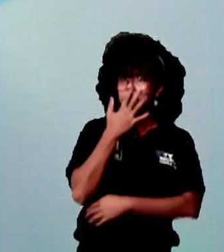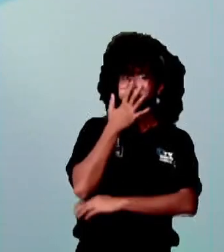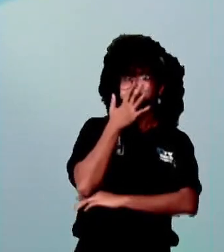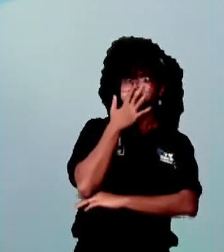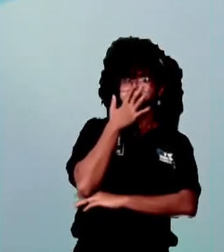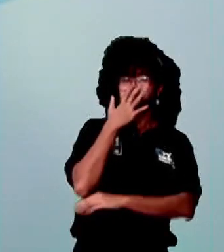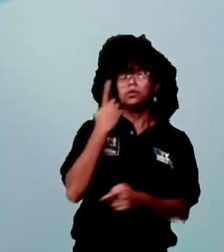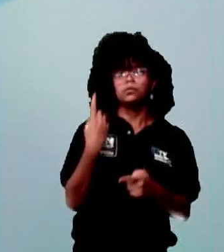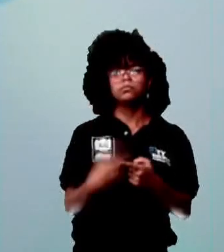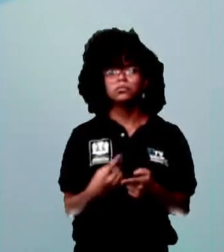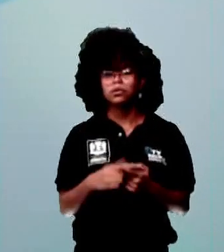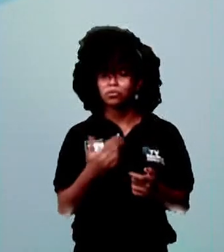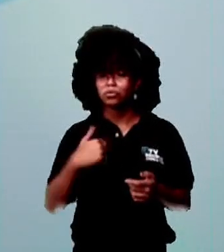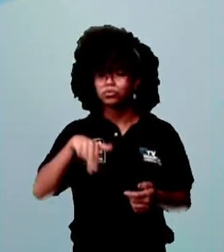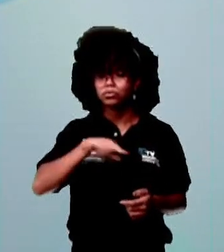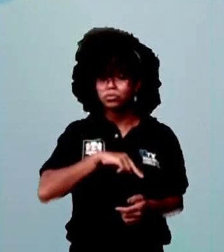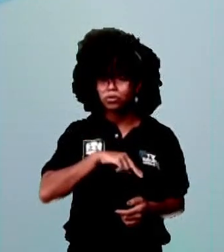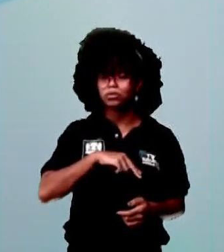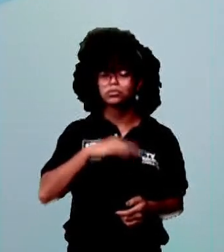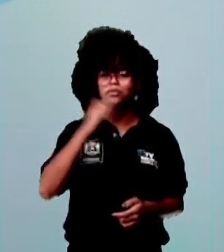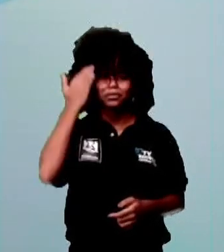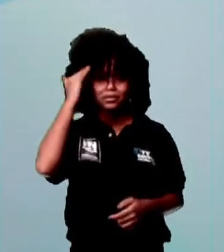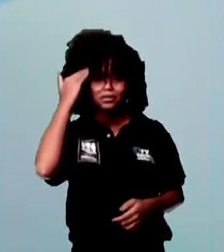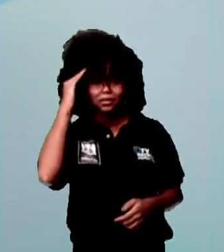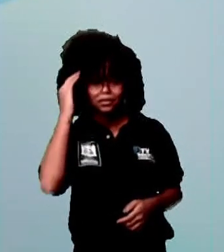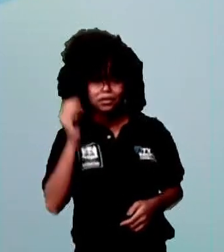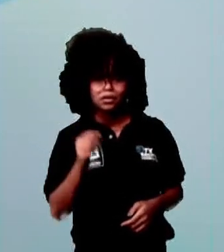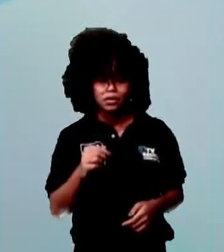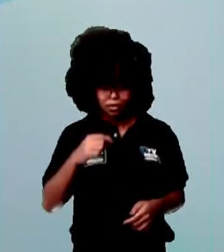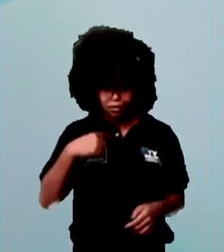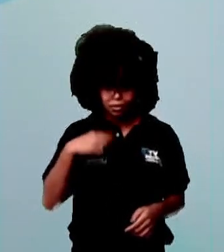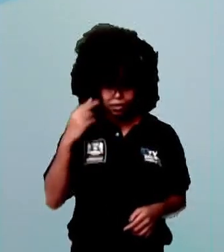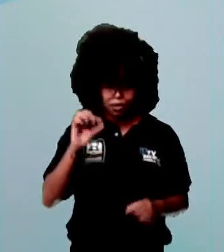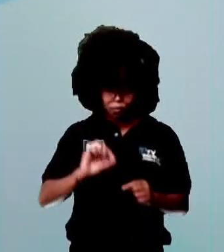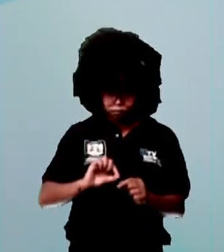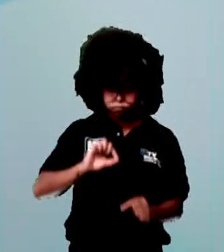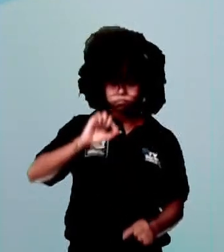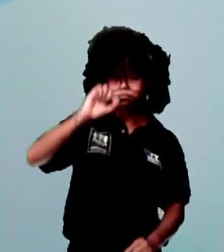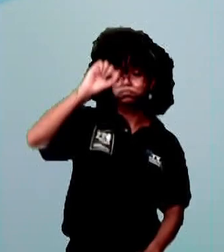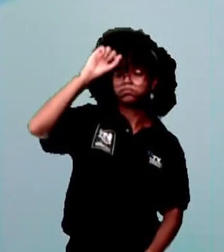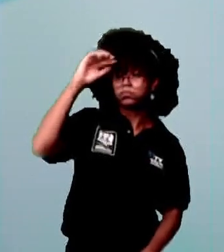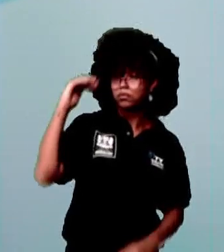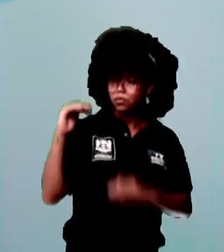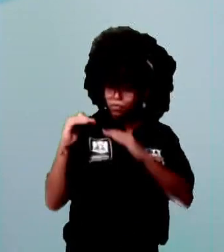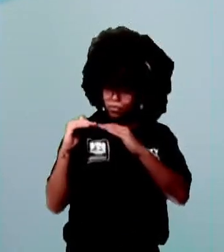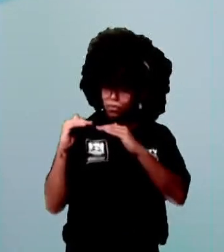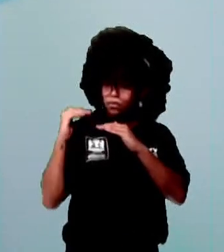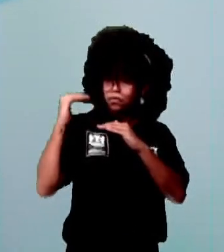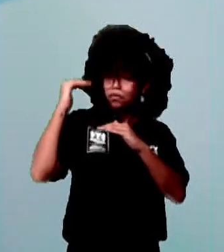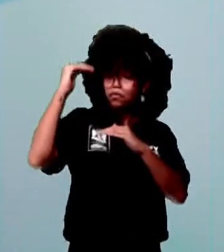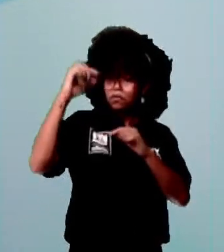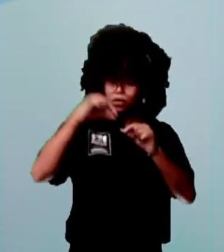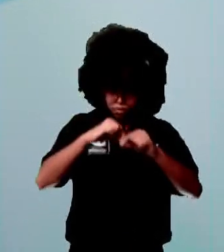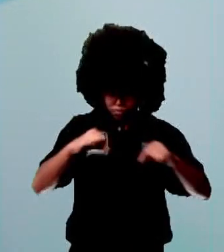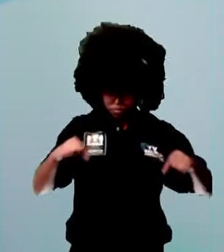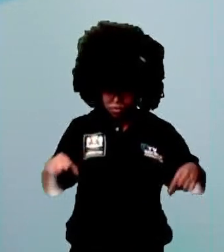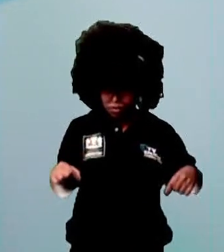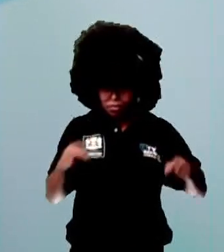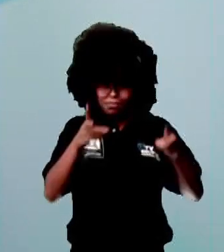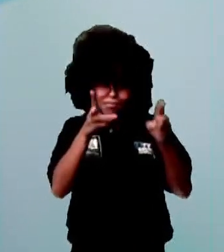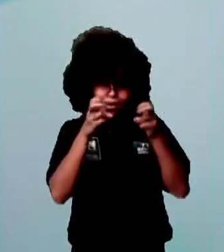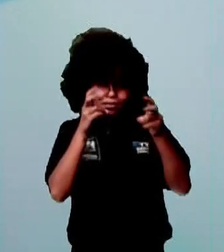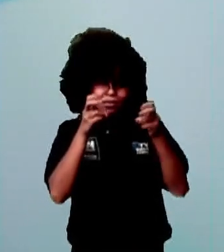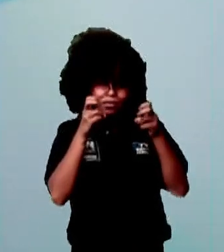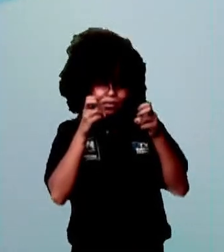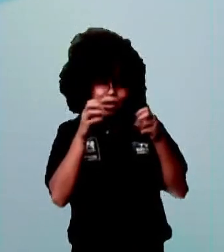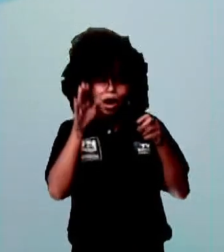nós conseguimos compreender é que a Mônica tirou aí a altura do Cebolinha, mediu sua cintura e percebeu que ele é